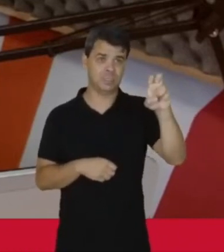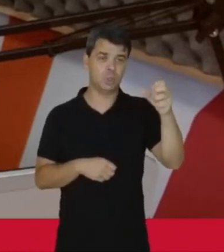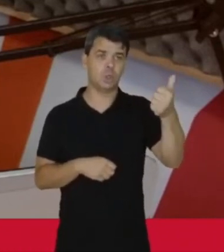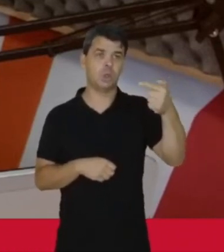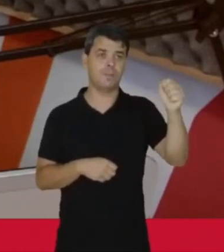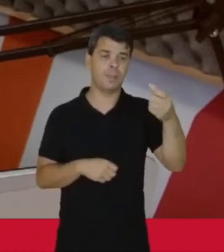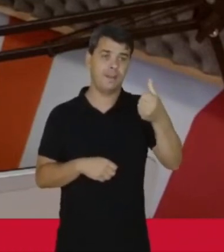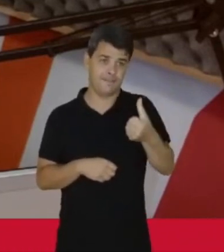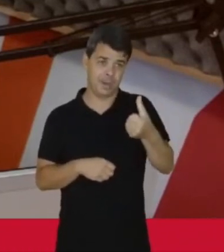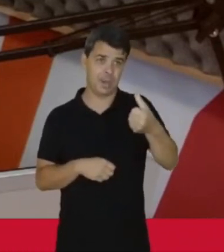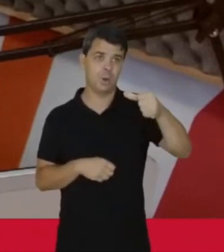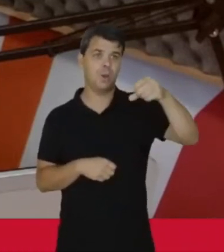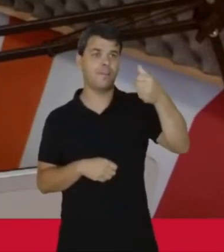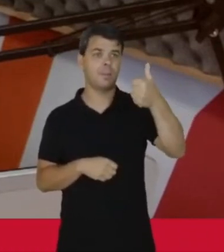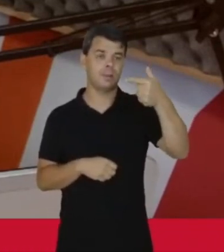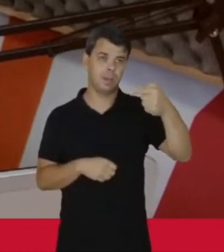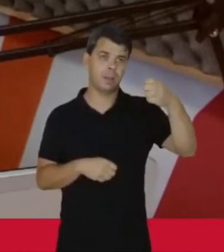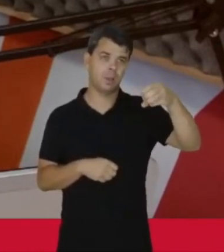619-9316-1527.